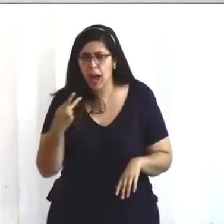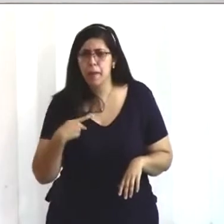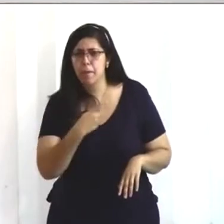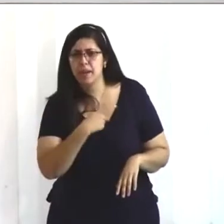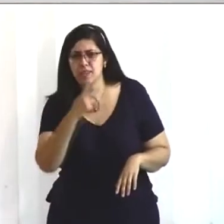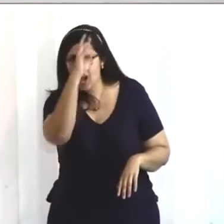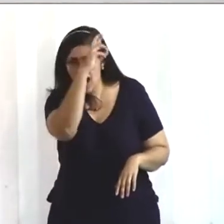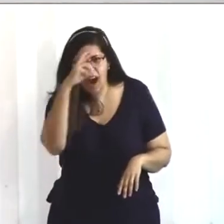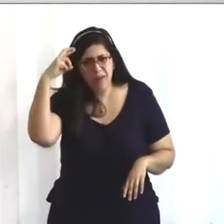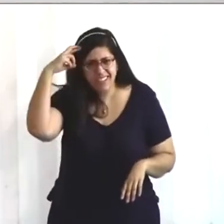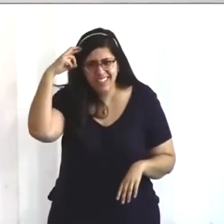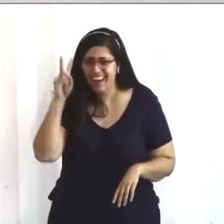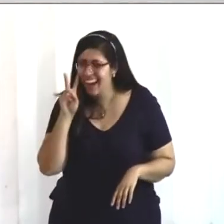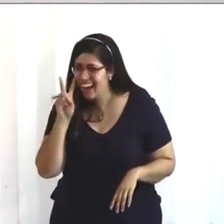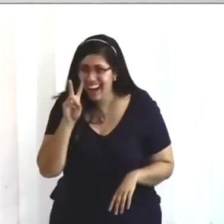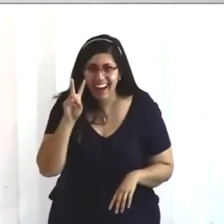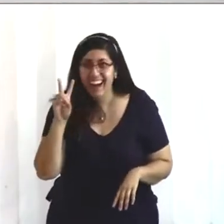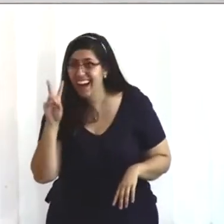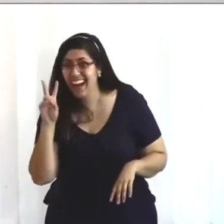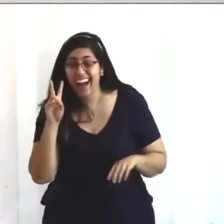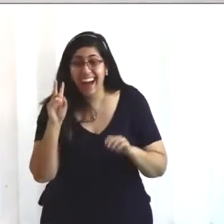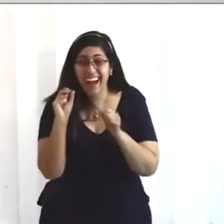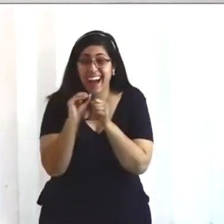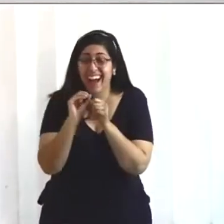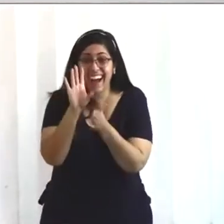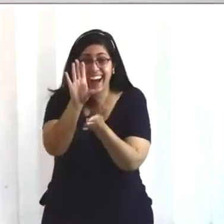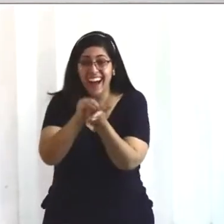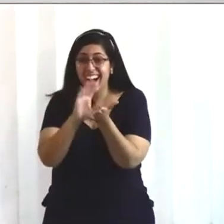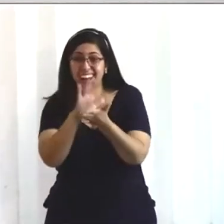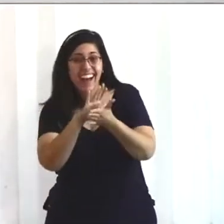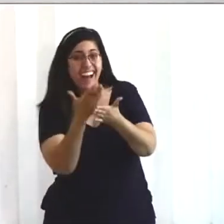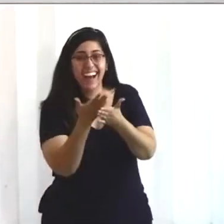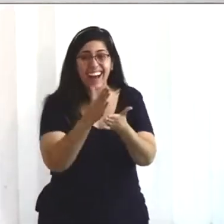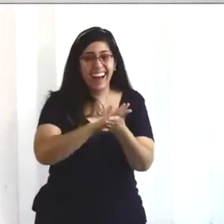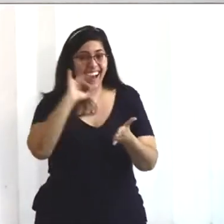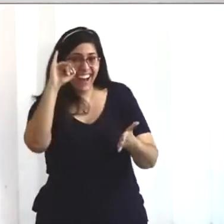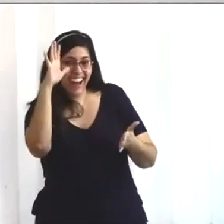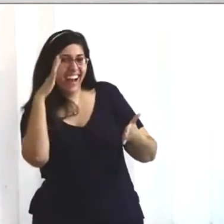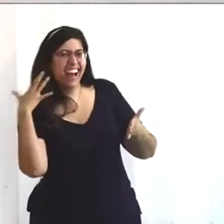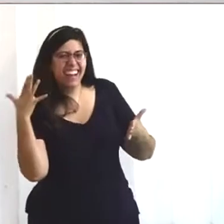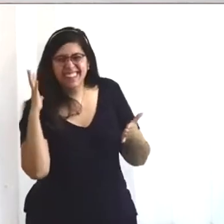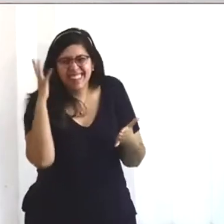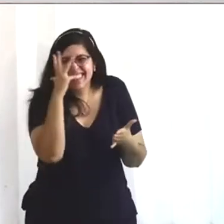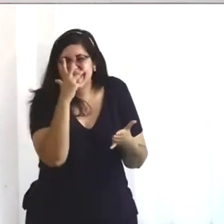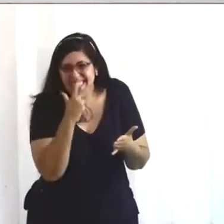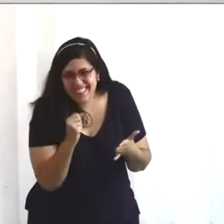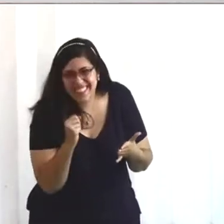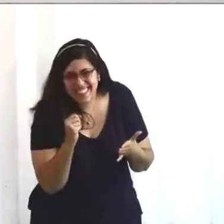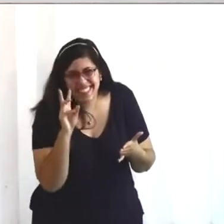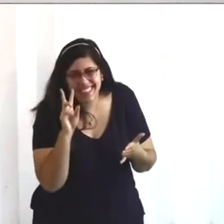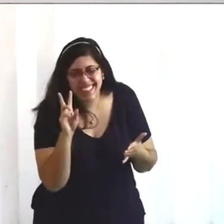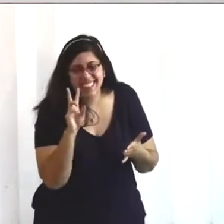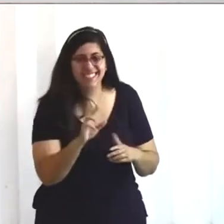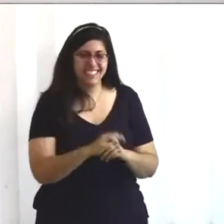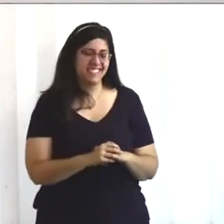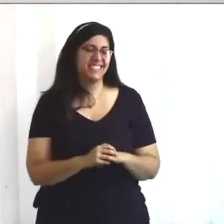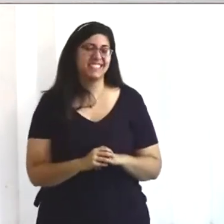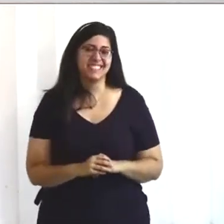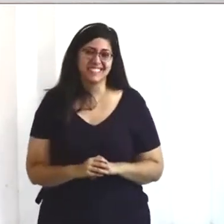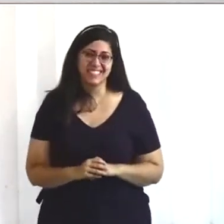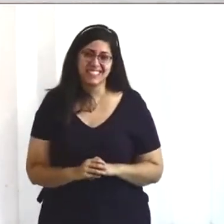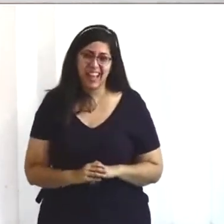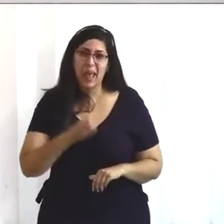Lala, procurando acompanhar a Jéssica nas libras. E é bonito ver crianças desde cedinho